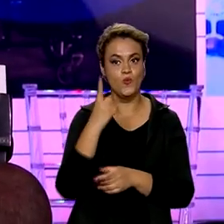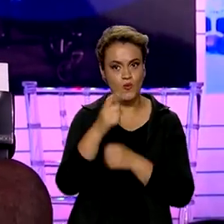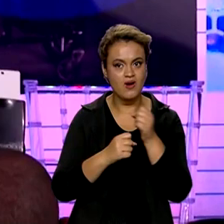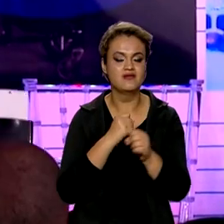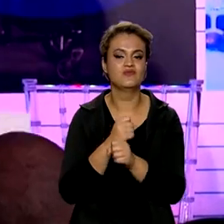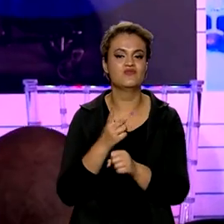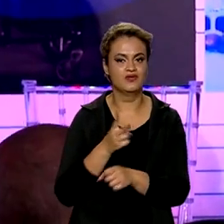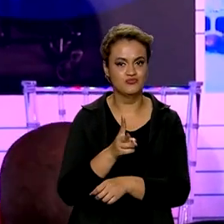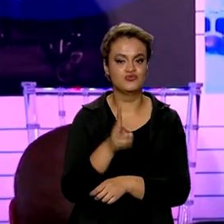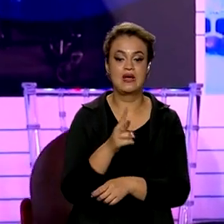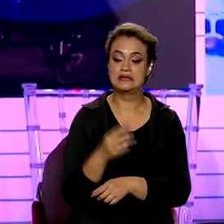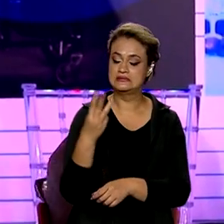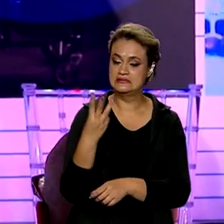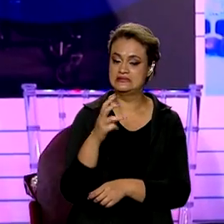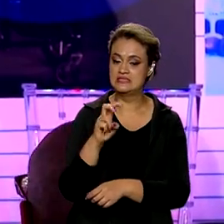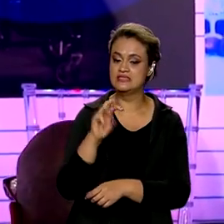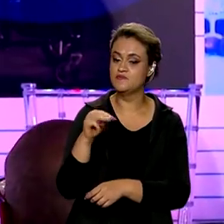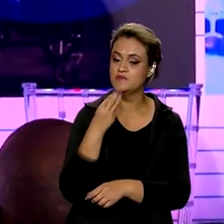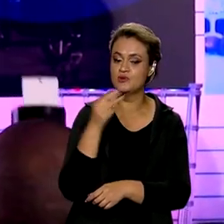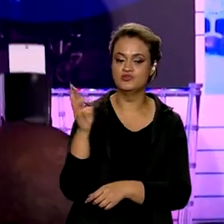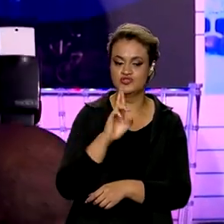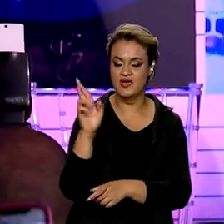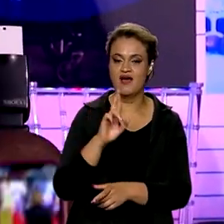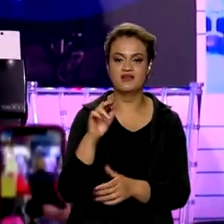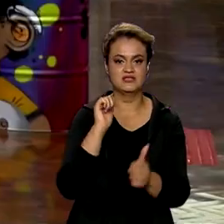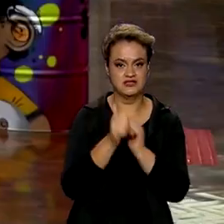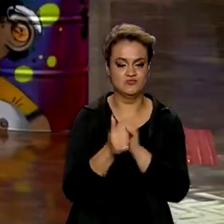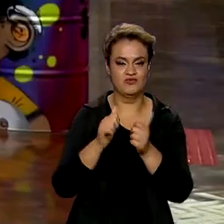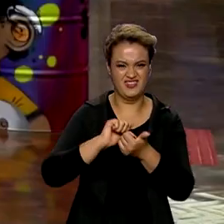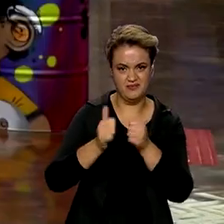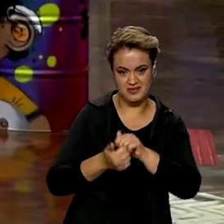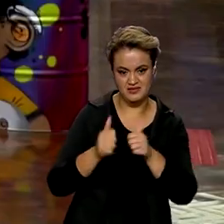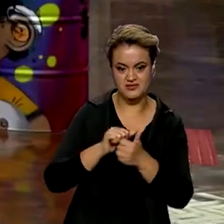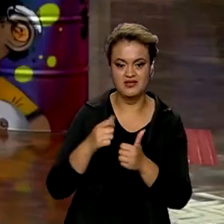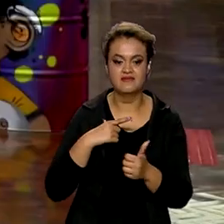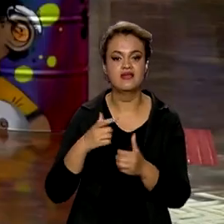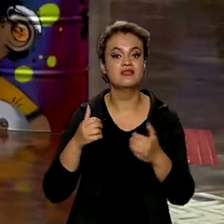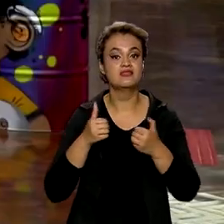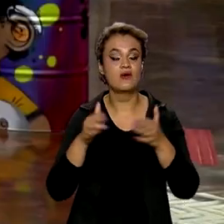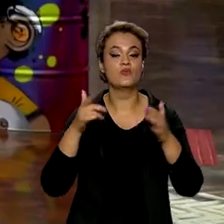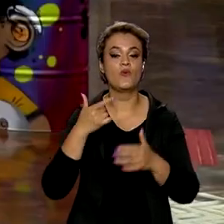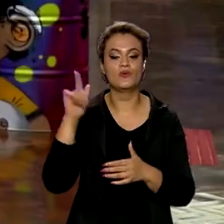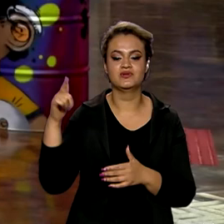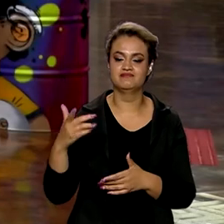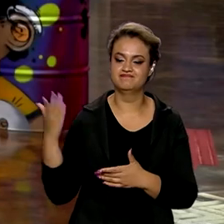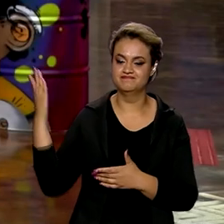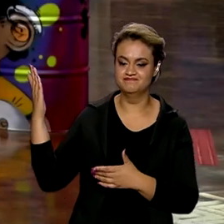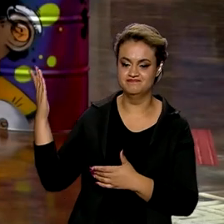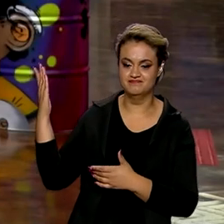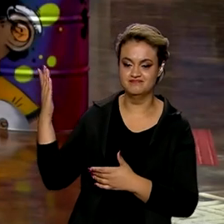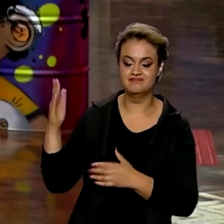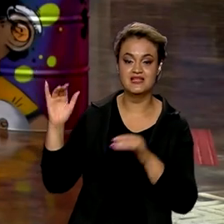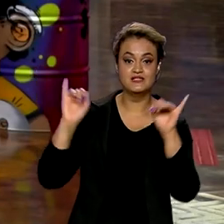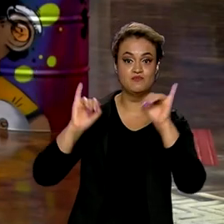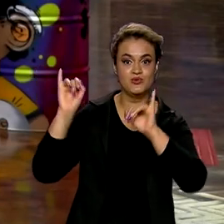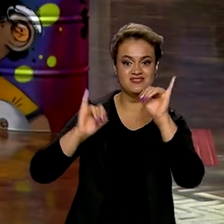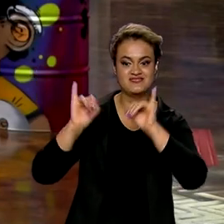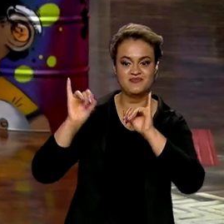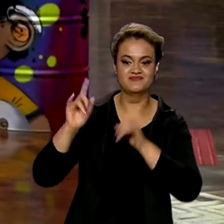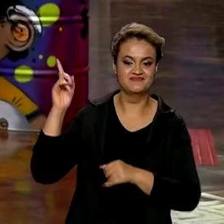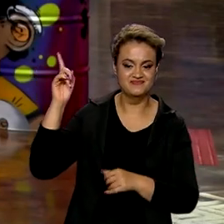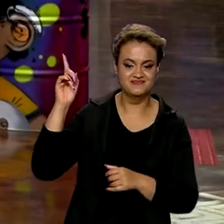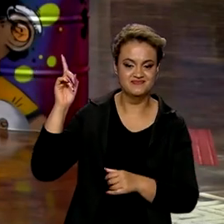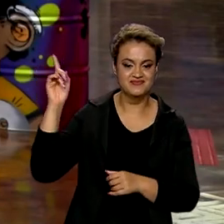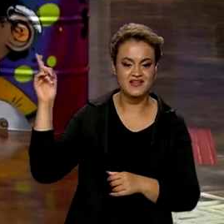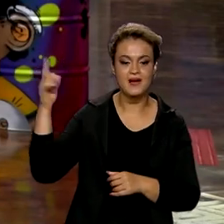injeção de 35 milhões de reais no esporte adaptado, foi inaugurada também essa exposição, que marca e mostra alguns